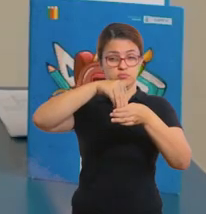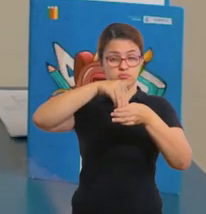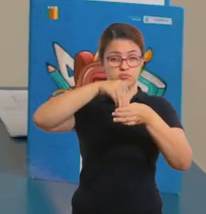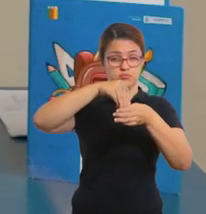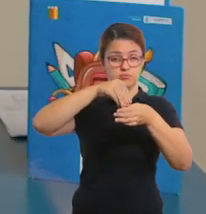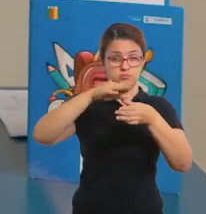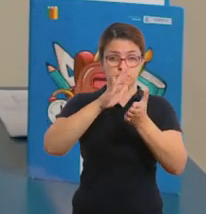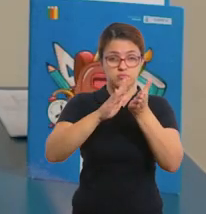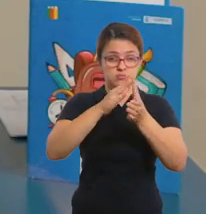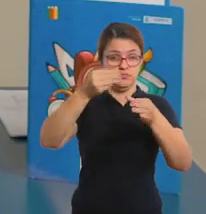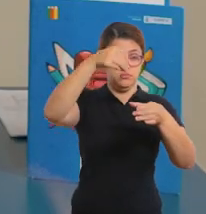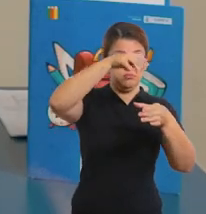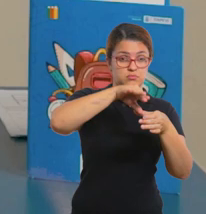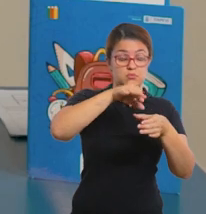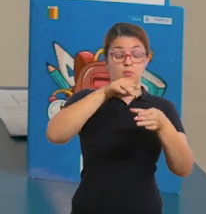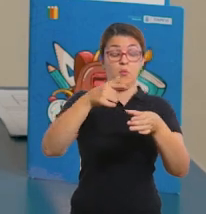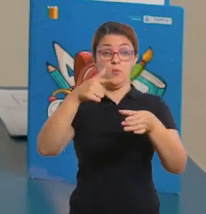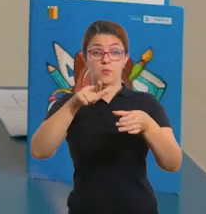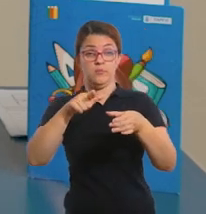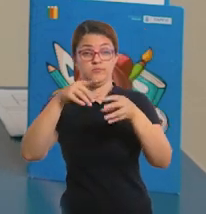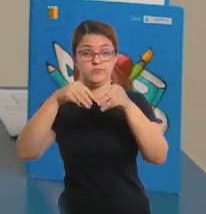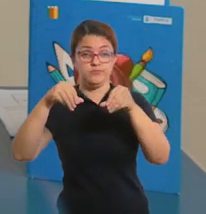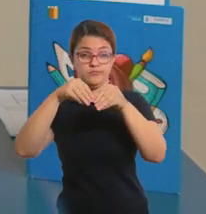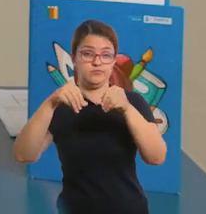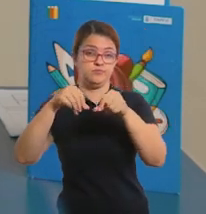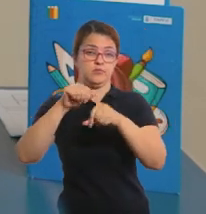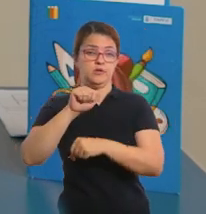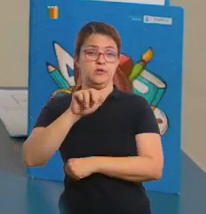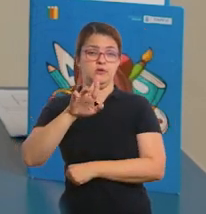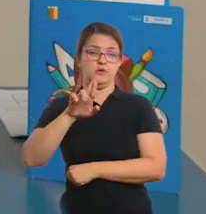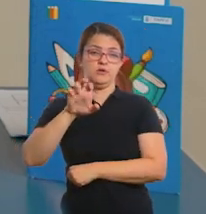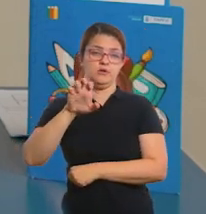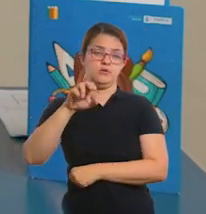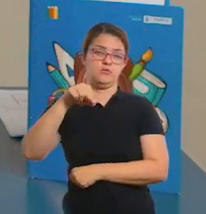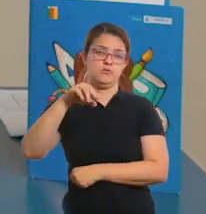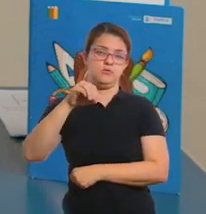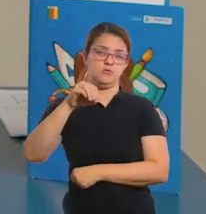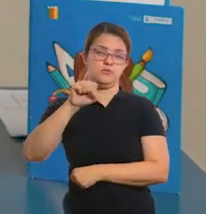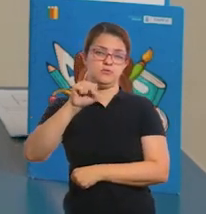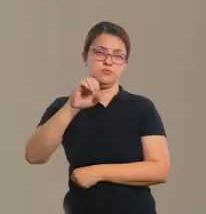Pro solo arenoso, eu trouxe areia mesmo.